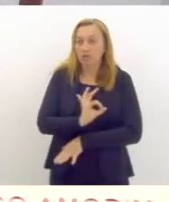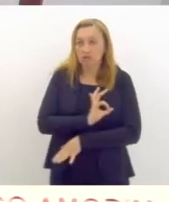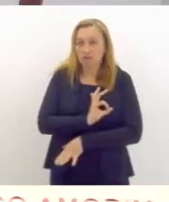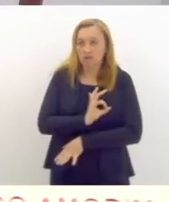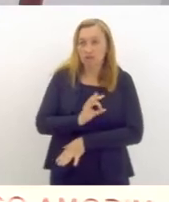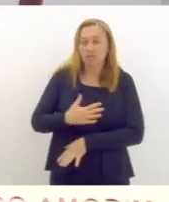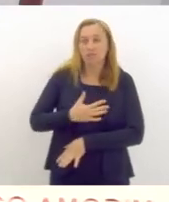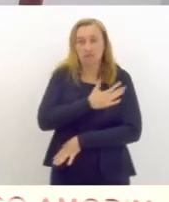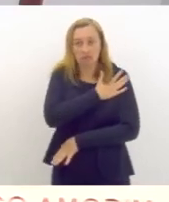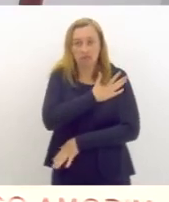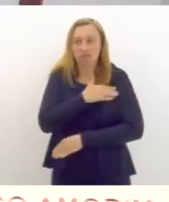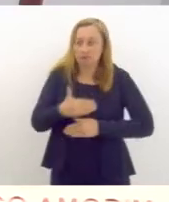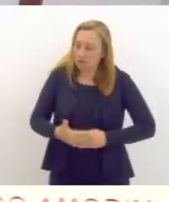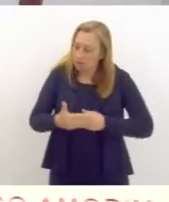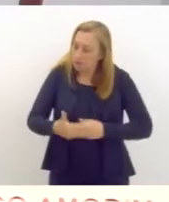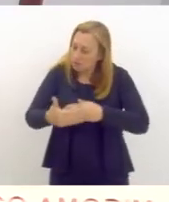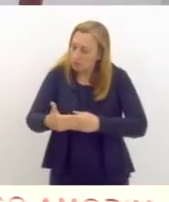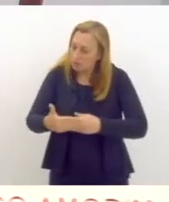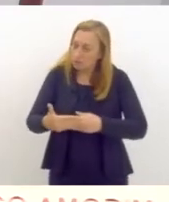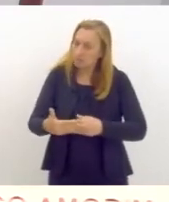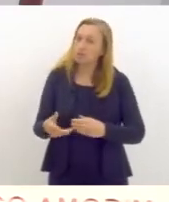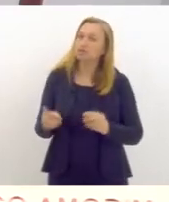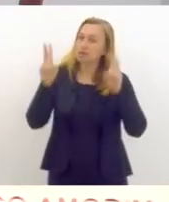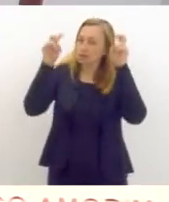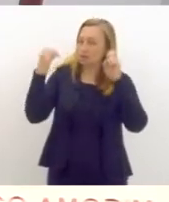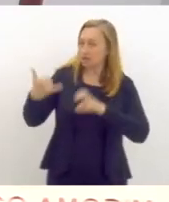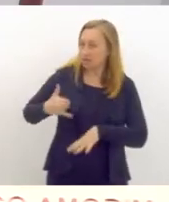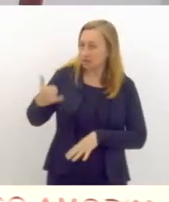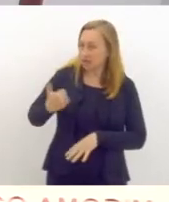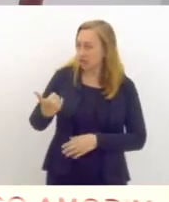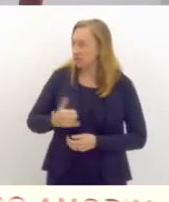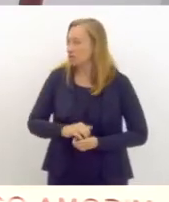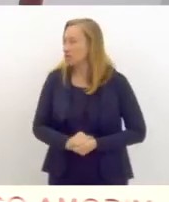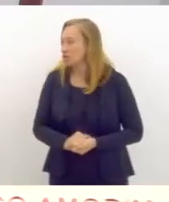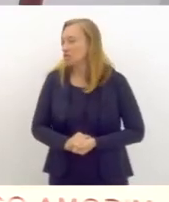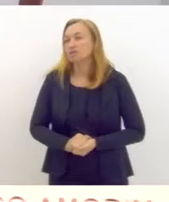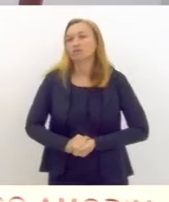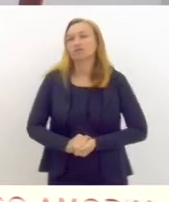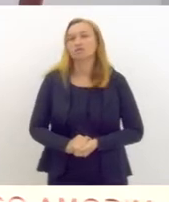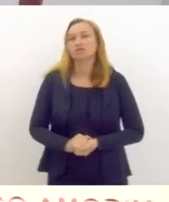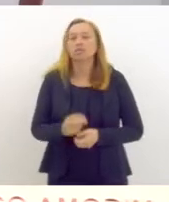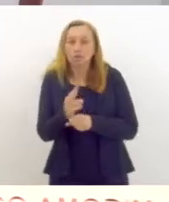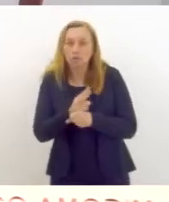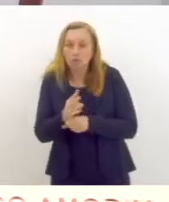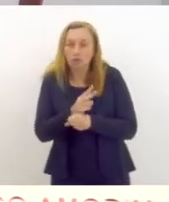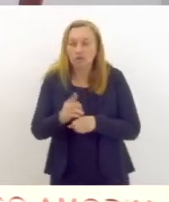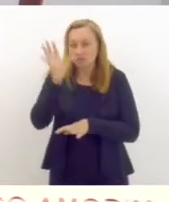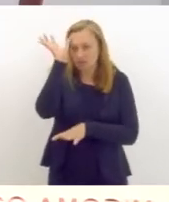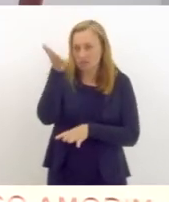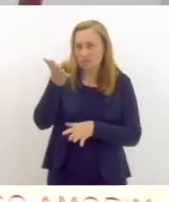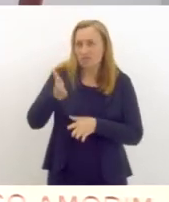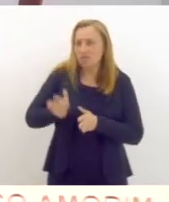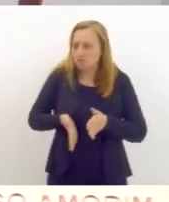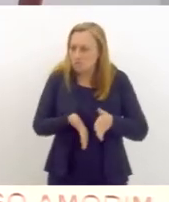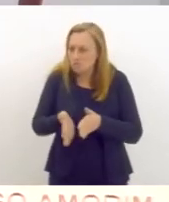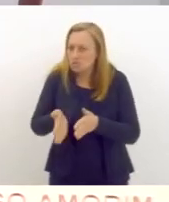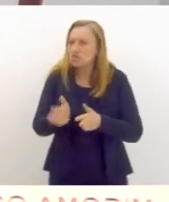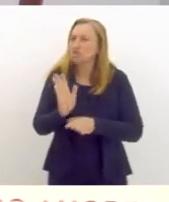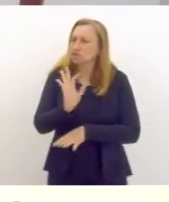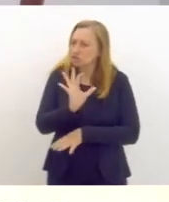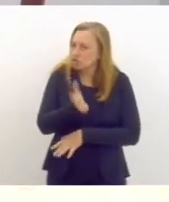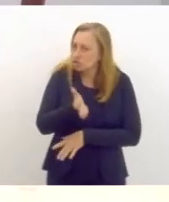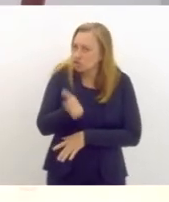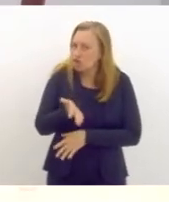a gente avançou na questão da idade que vocês acompanham a gente tá buscando uma solução que já tá bem muito encaminhada já com